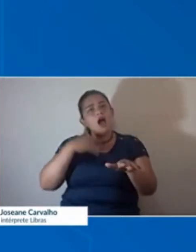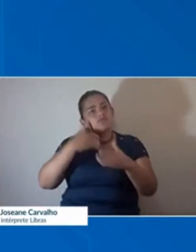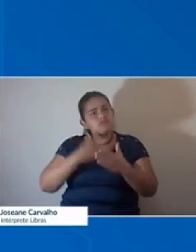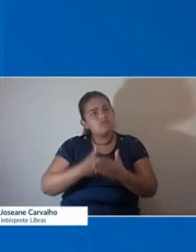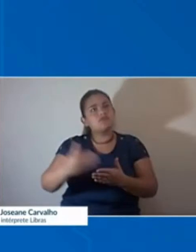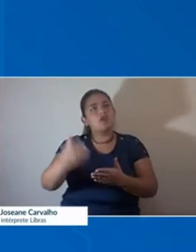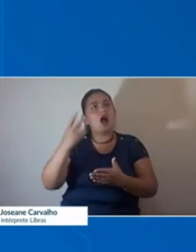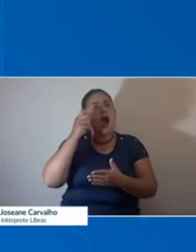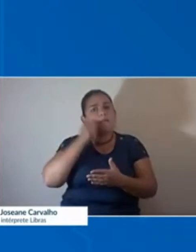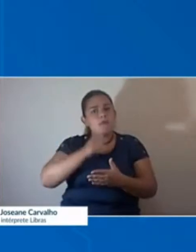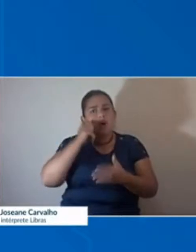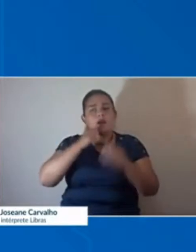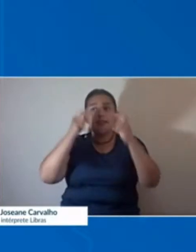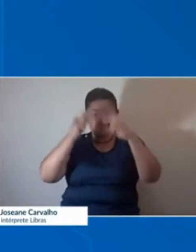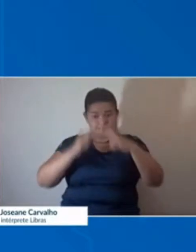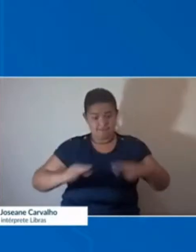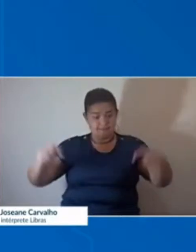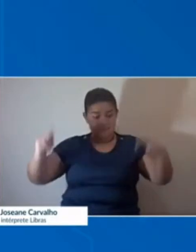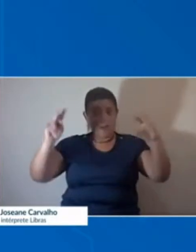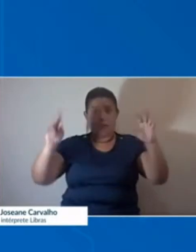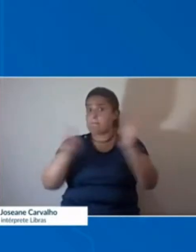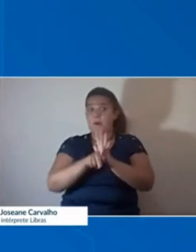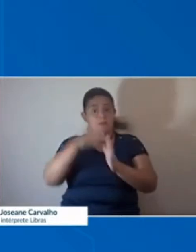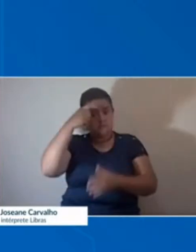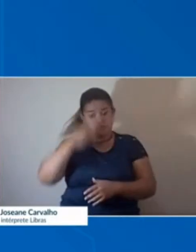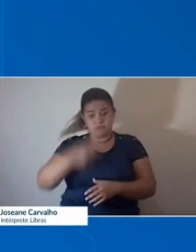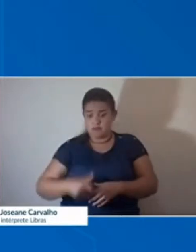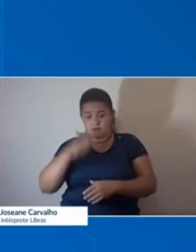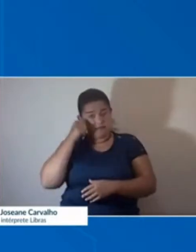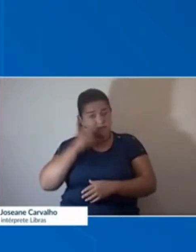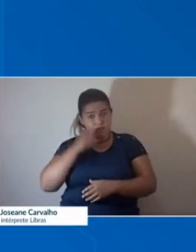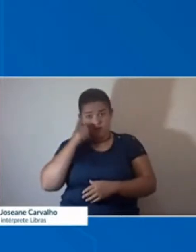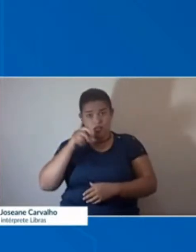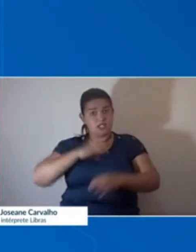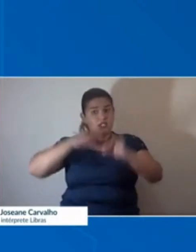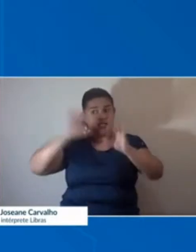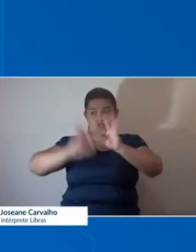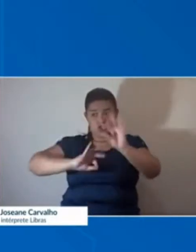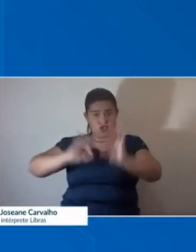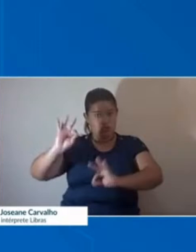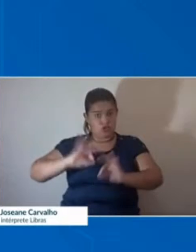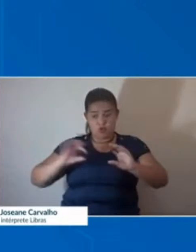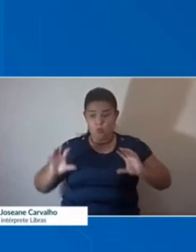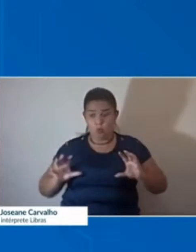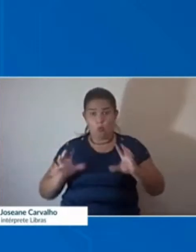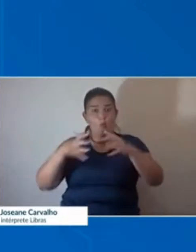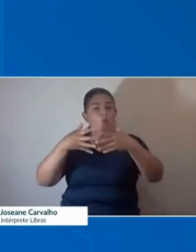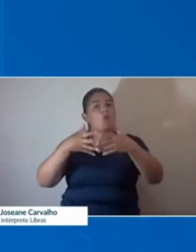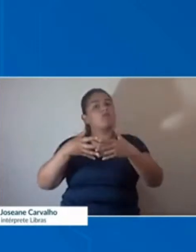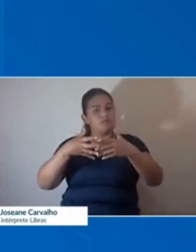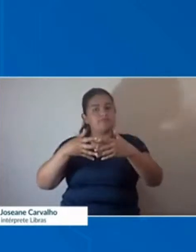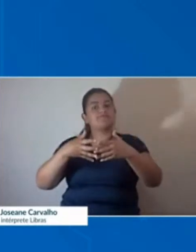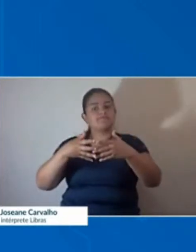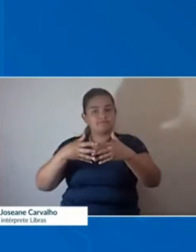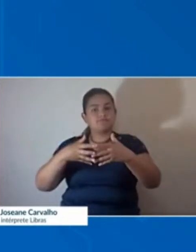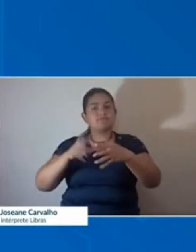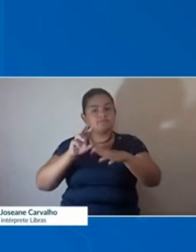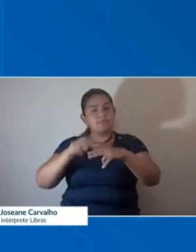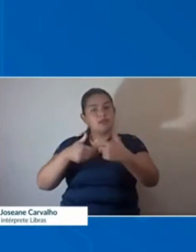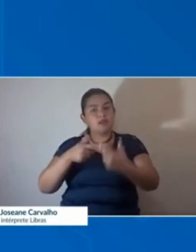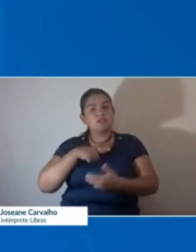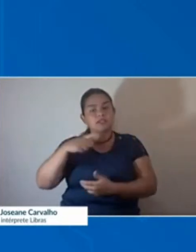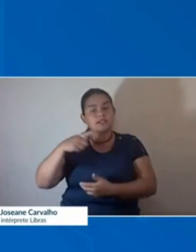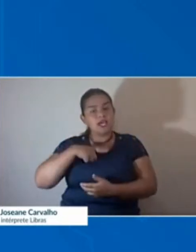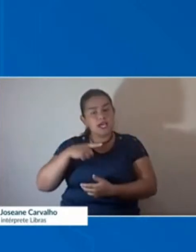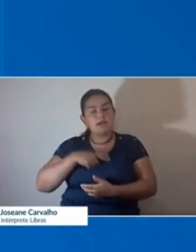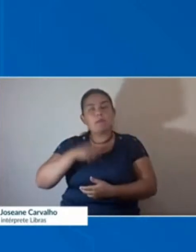visibilidade por elas mesmas, porque atualmente se organizam em coletivos. Então você tem aí as